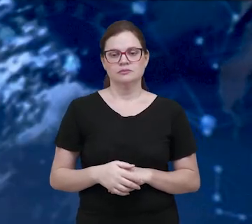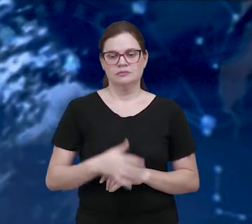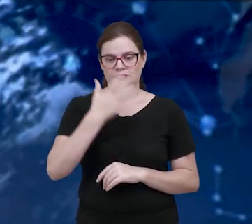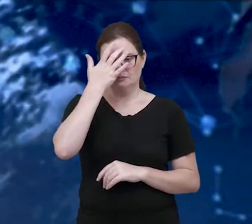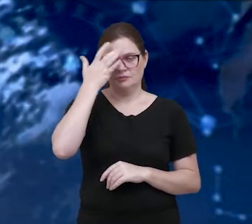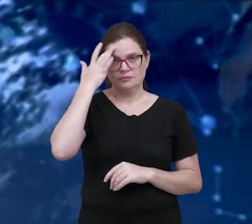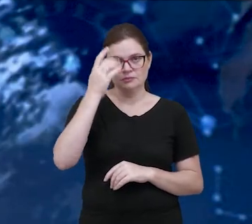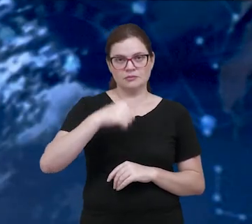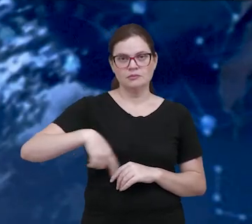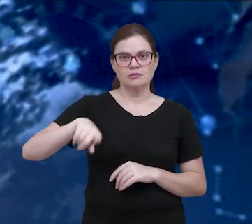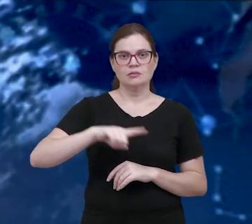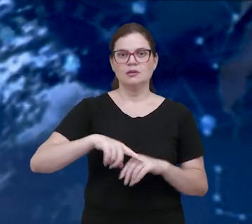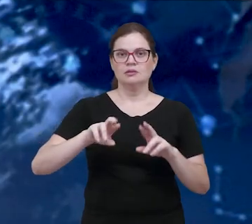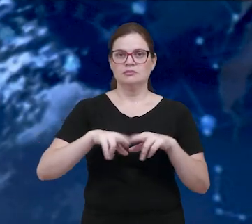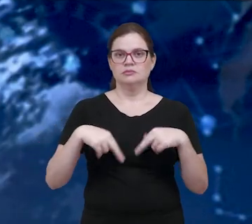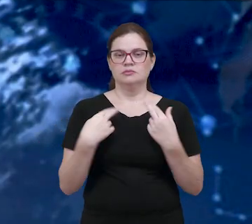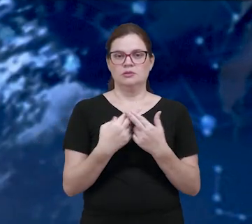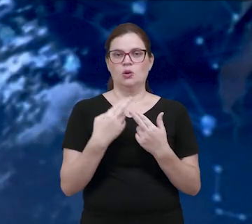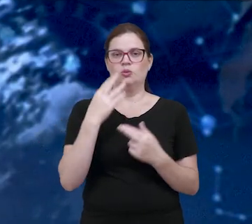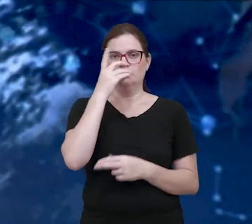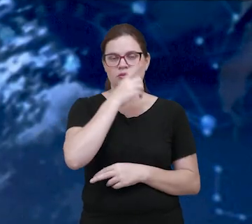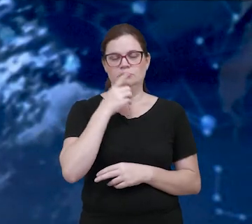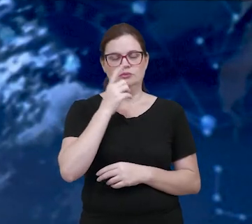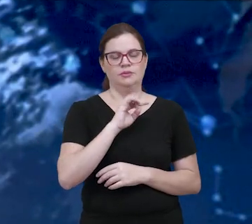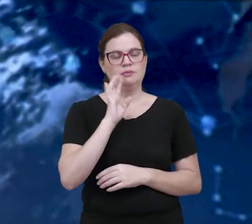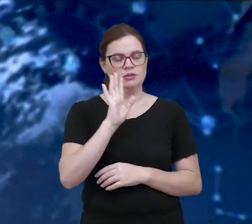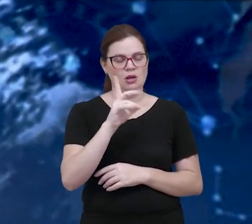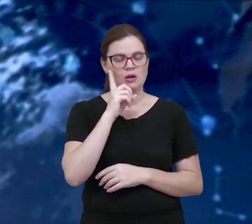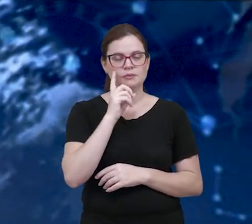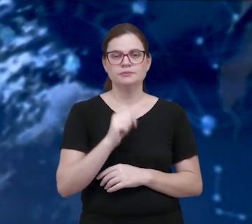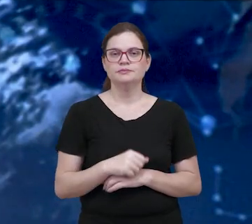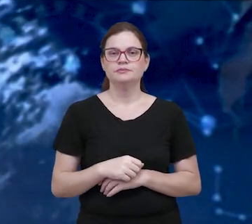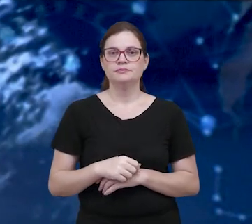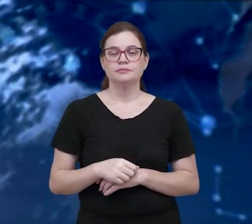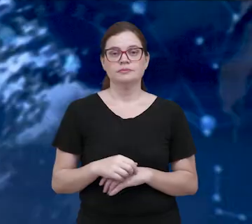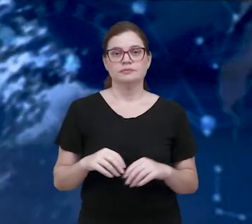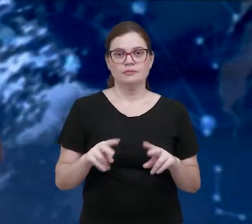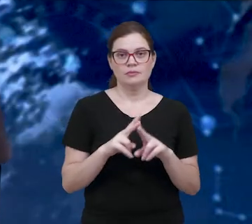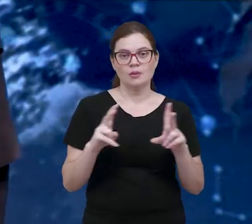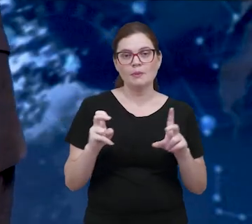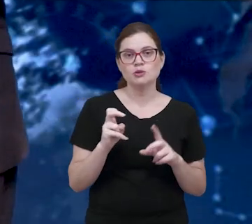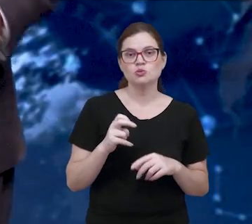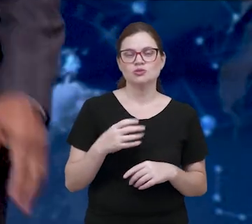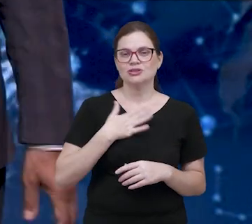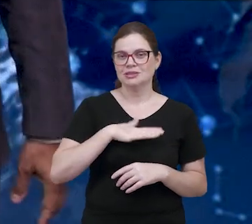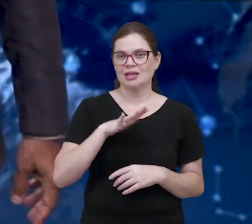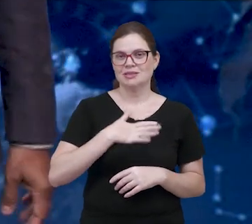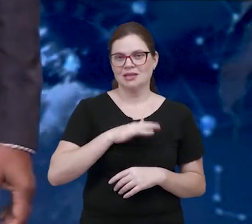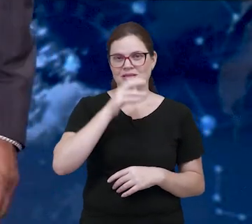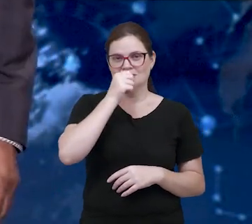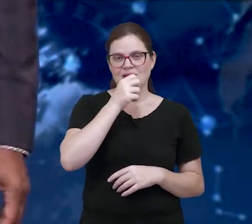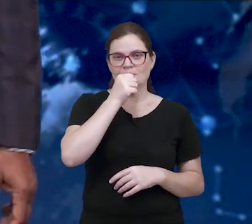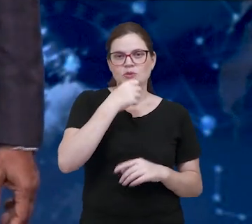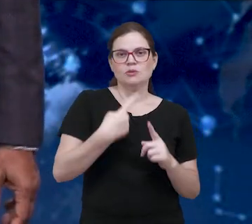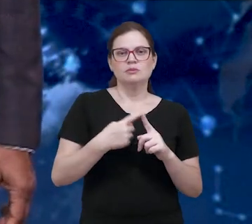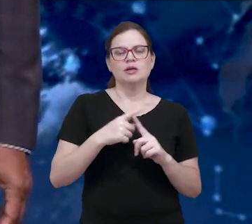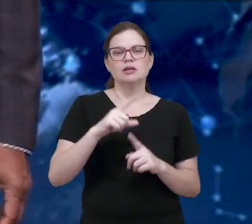se reuniam no domingo, mas veja só, tomou força a questão de guardar sábado com a Ellen